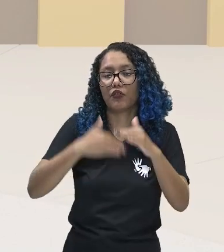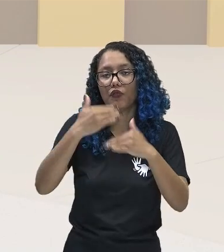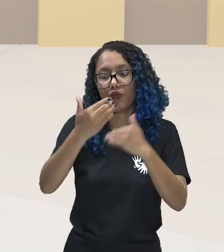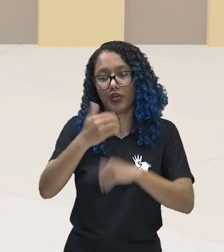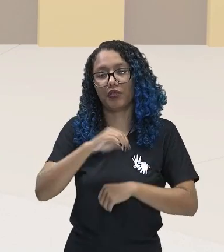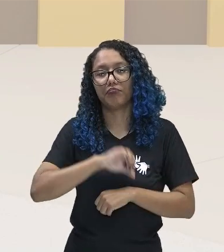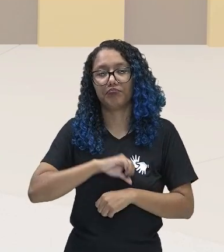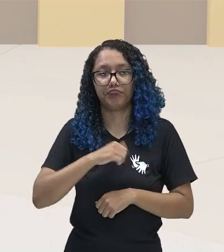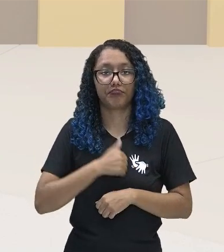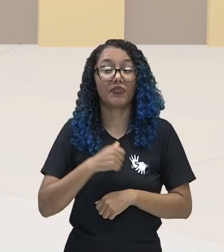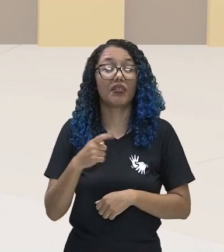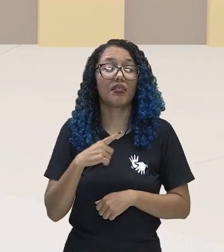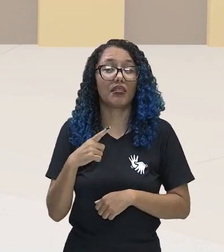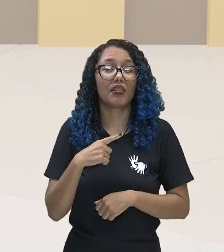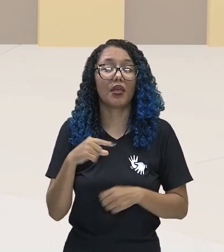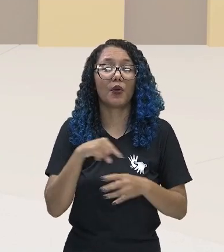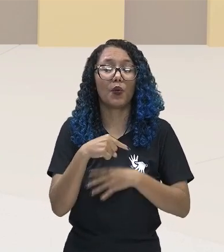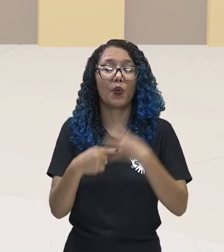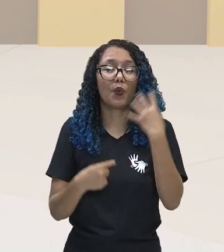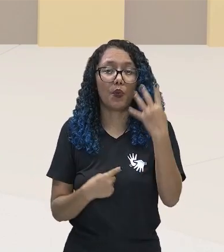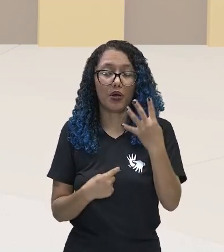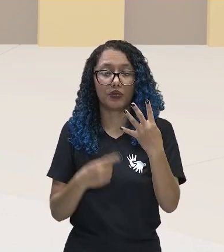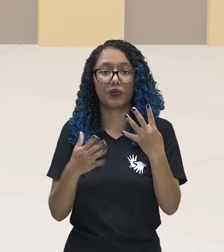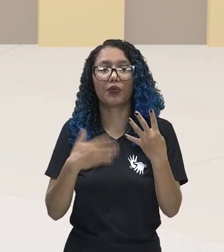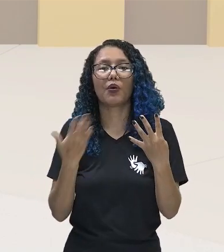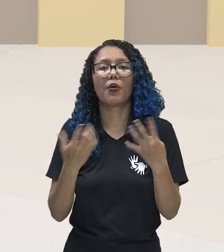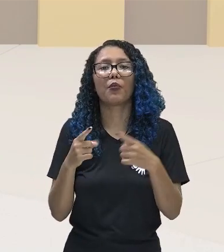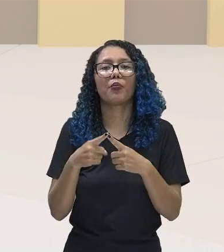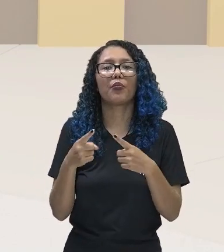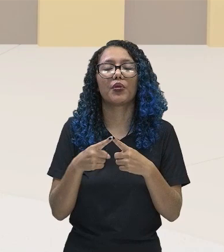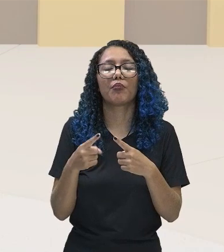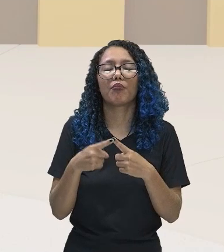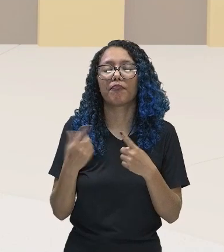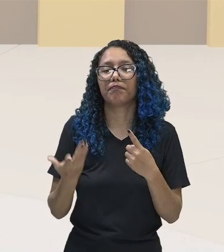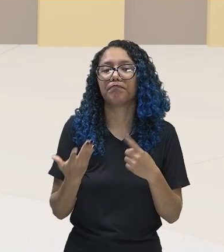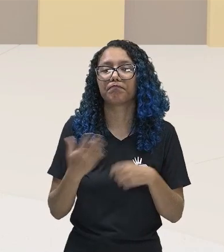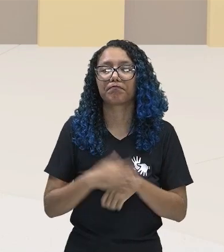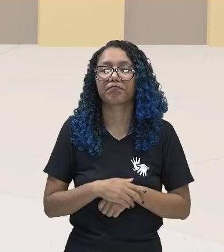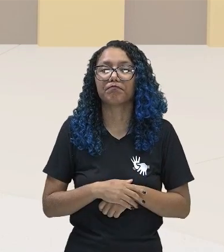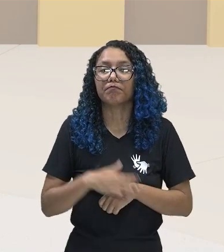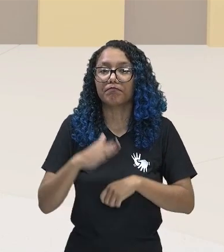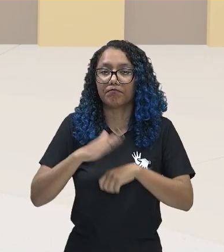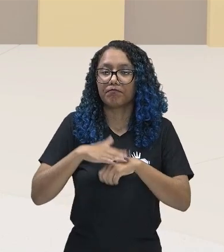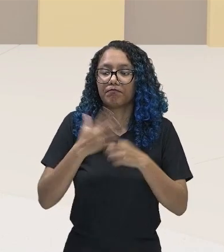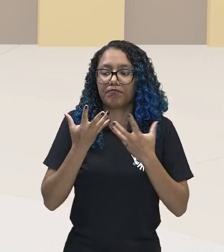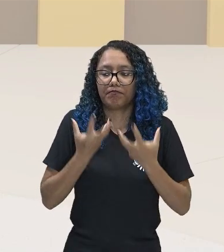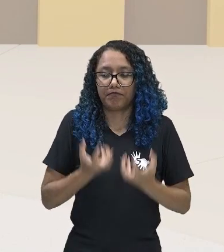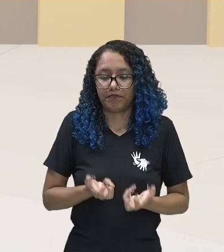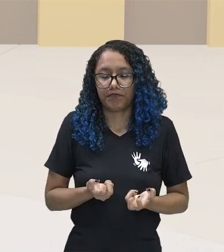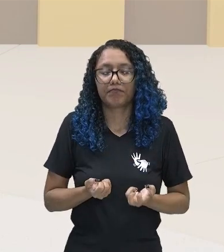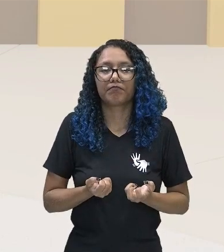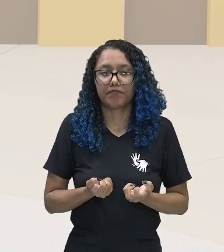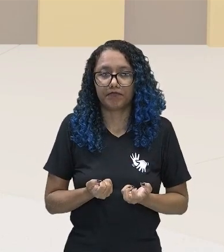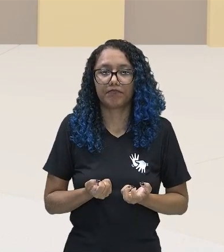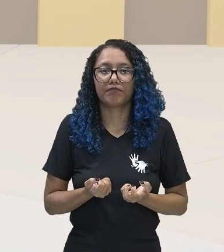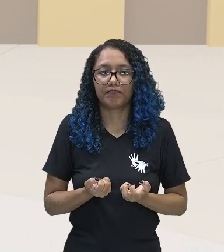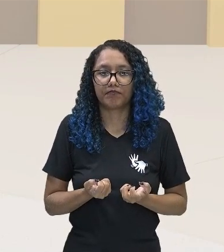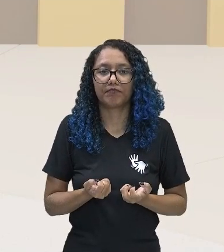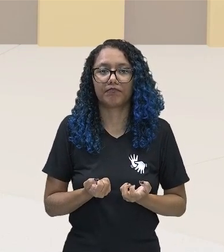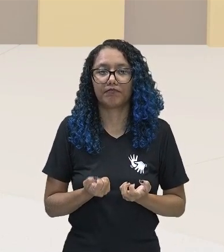4 pilares. O primeiro é o pilar da autoaceitação. Então, aqui vai dizer respeito a uma